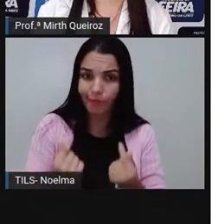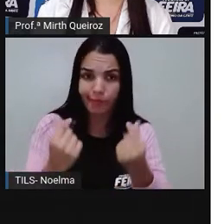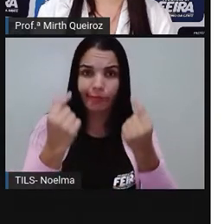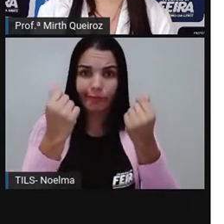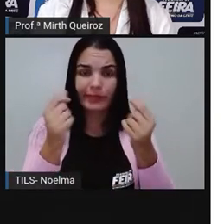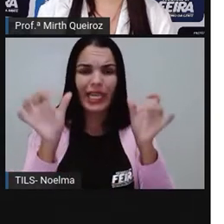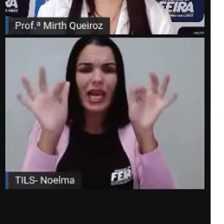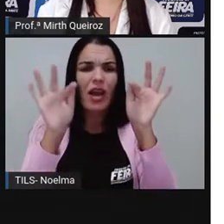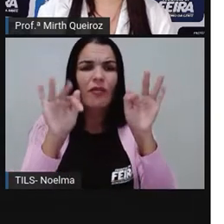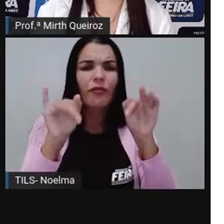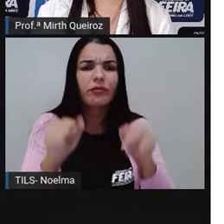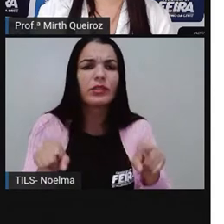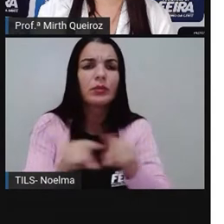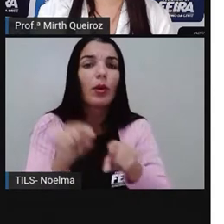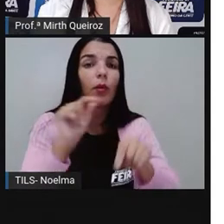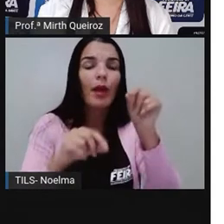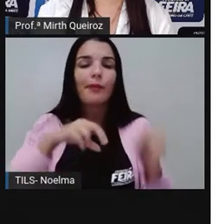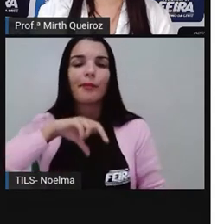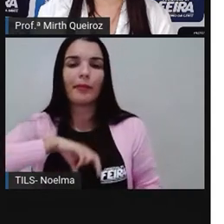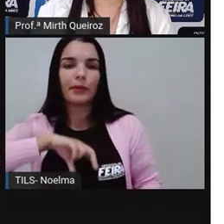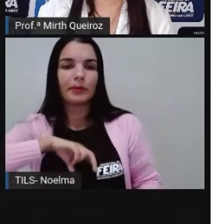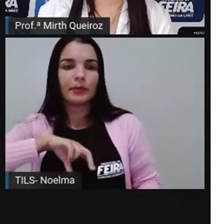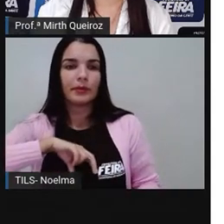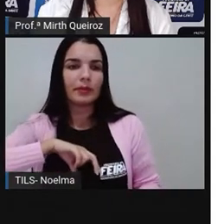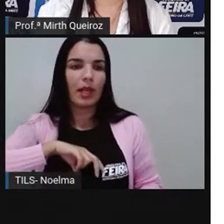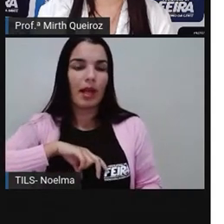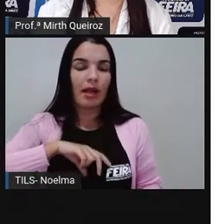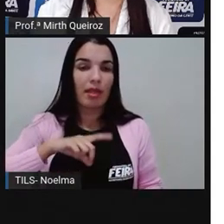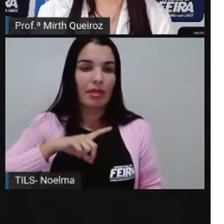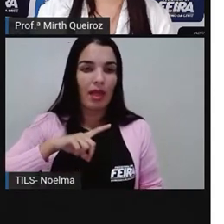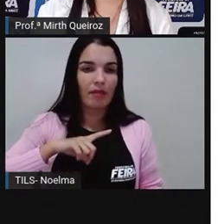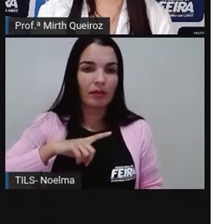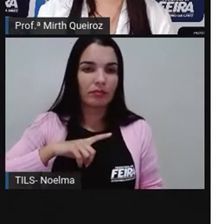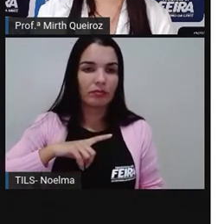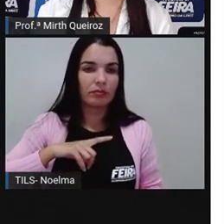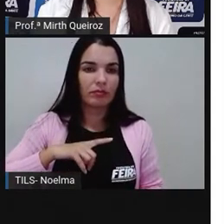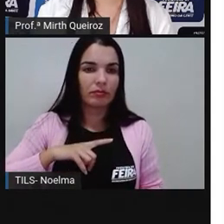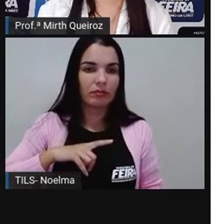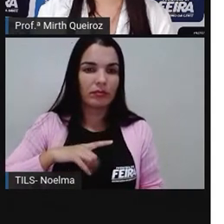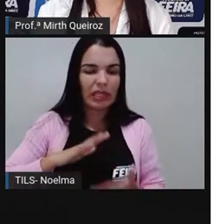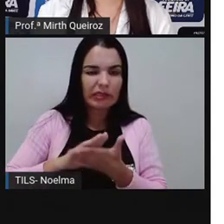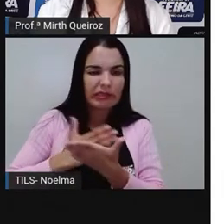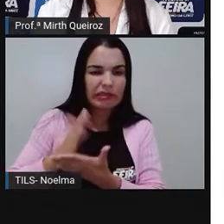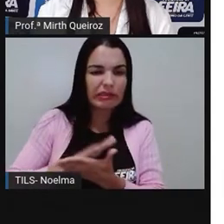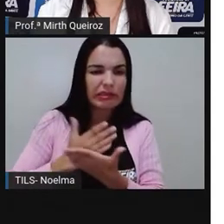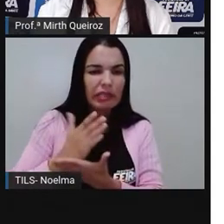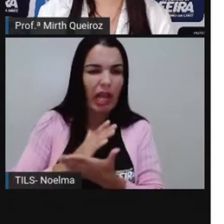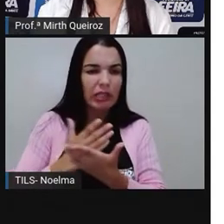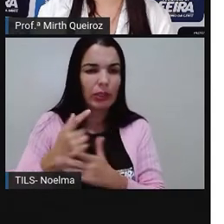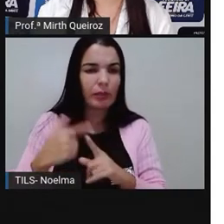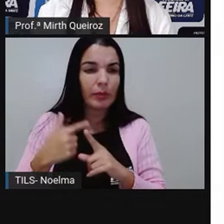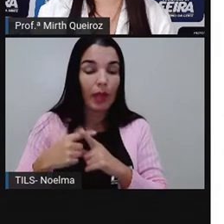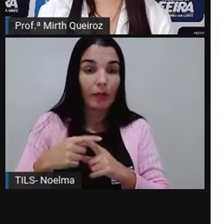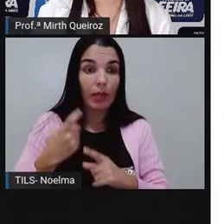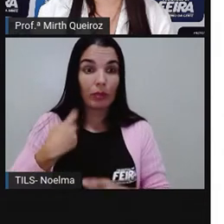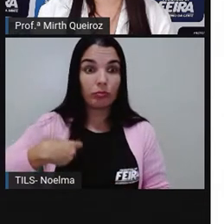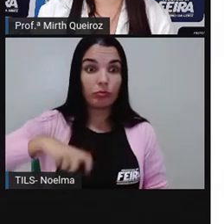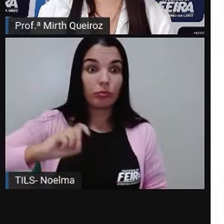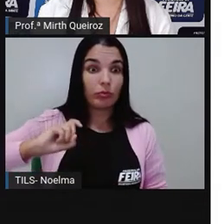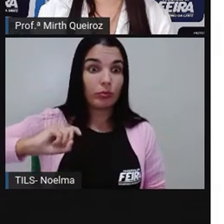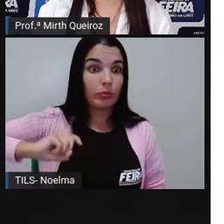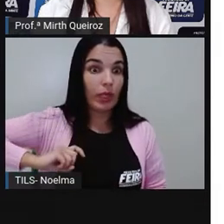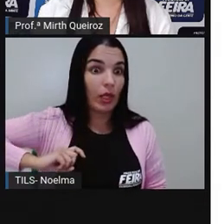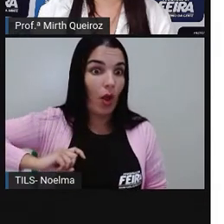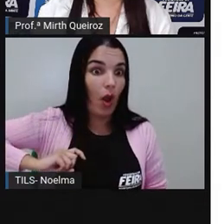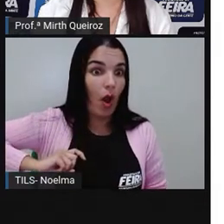por fim, os portugueses estavam incomodados com o êxito alcançado pelos espanhóis na exploração da